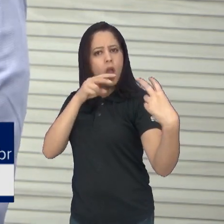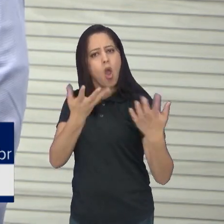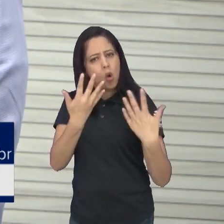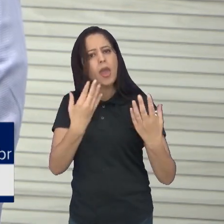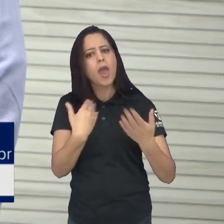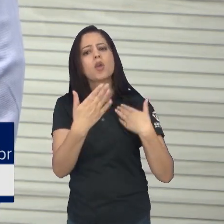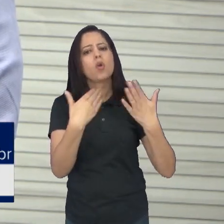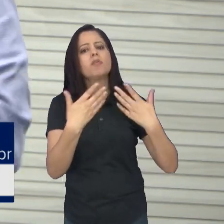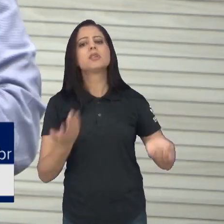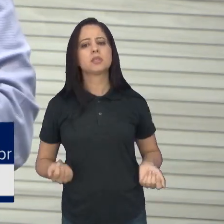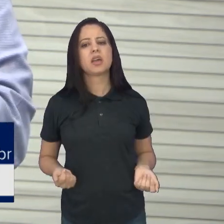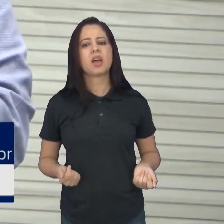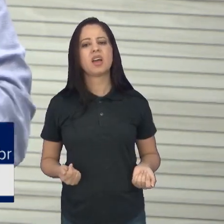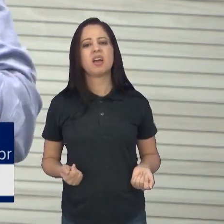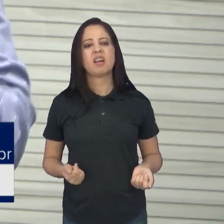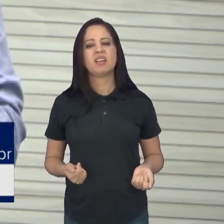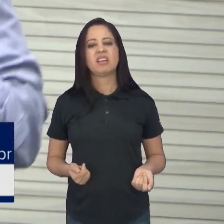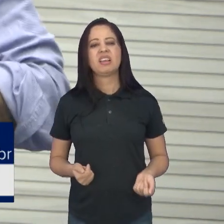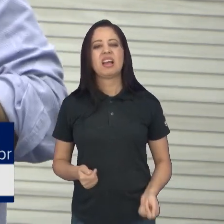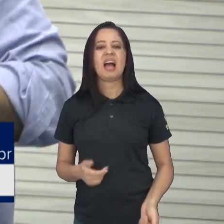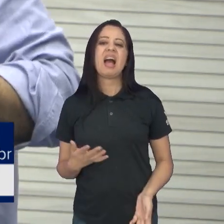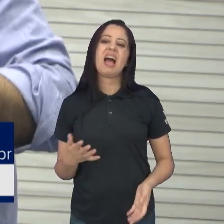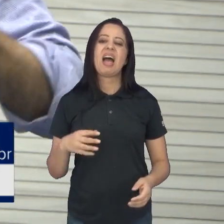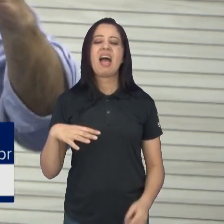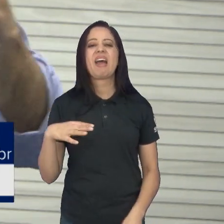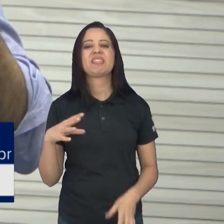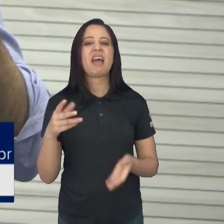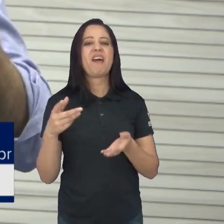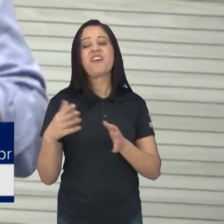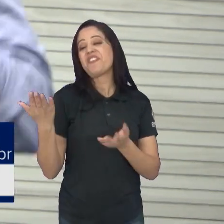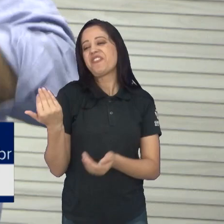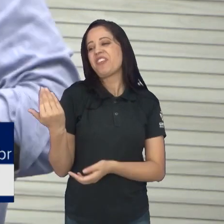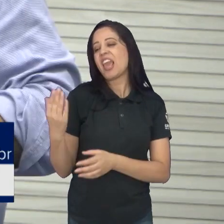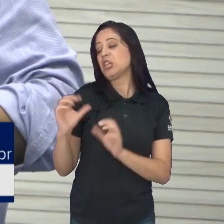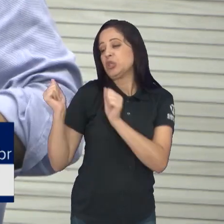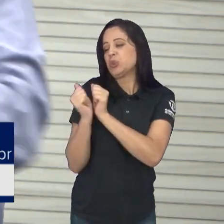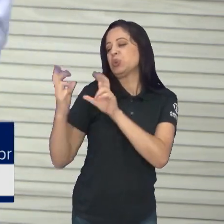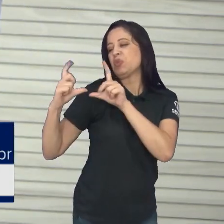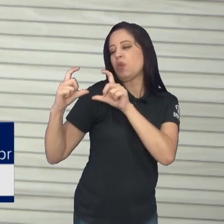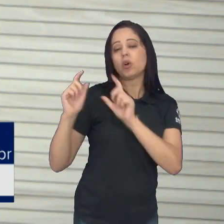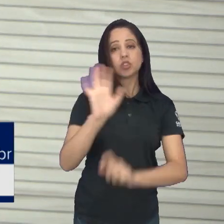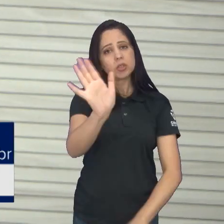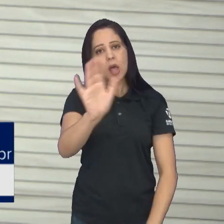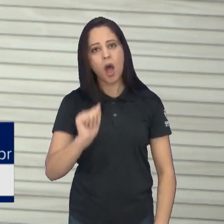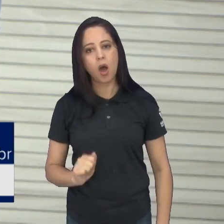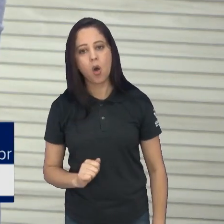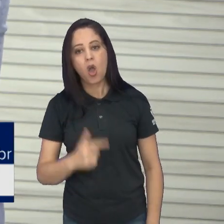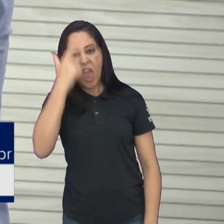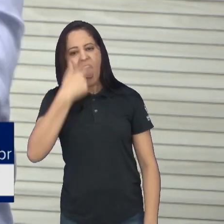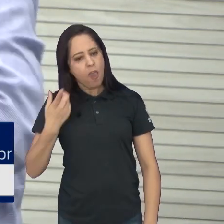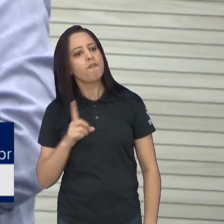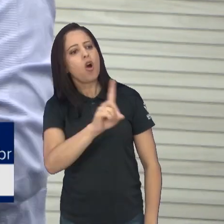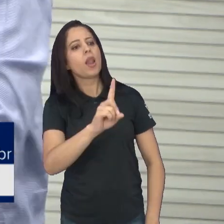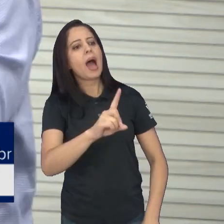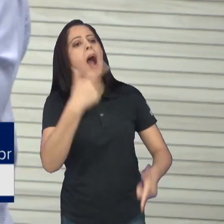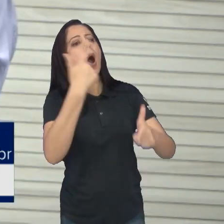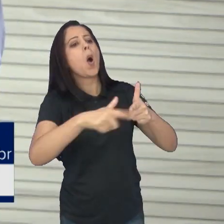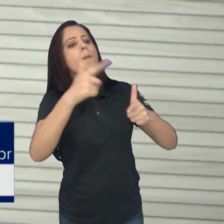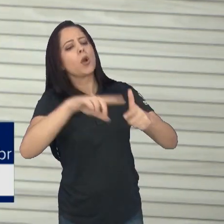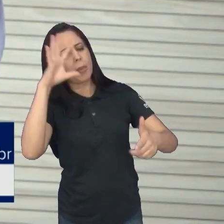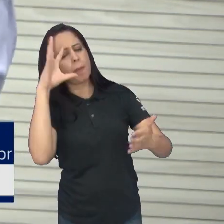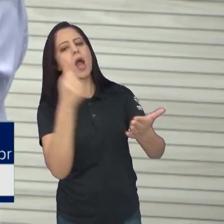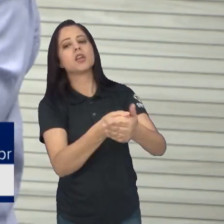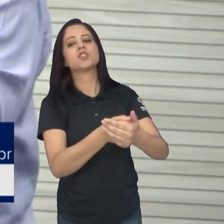entidade. Esse negócio de ficar atrás aqui que eu quero fazer fotinha, que eu quero falar, não. Quero ir lá, lá, resolver o problema. Então,